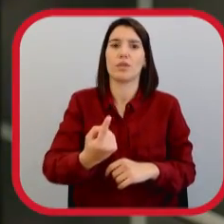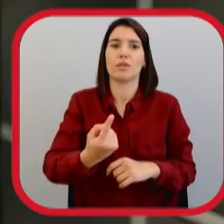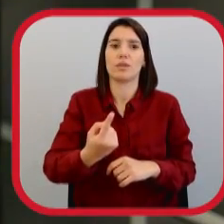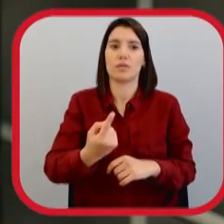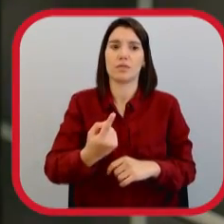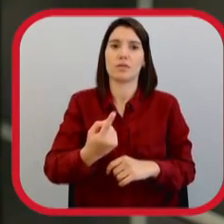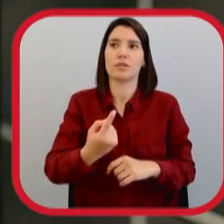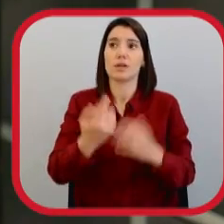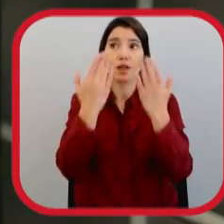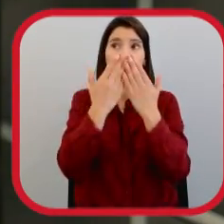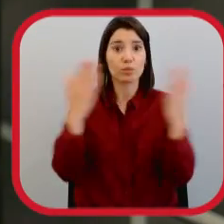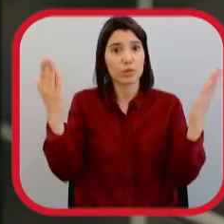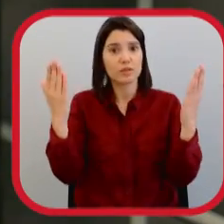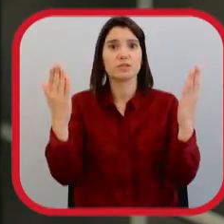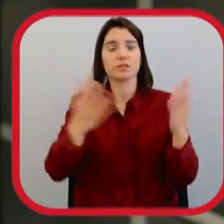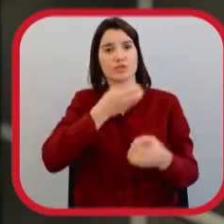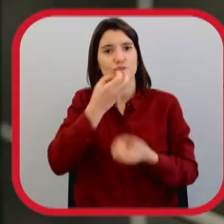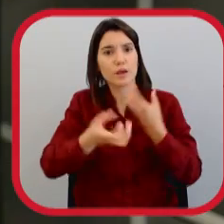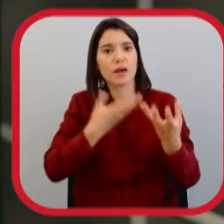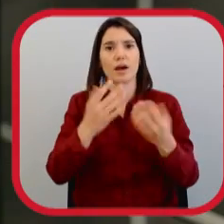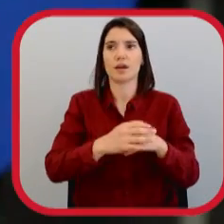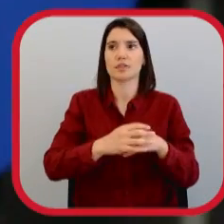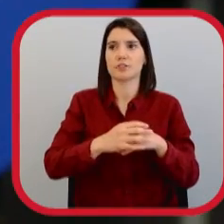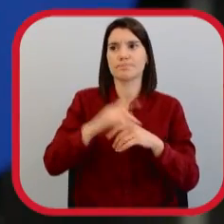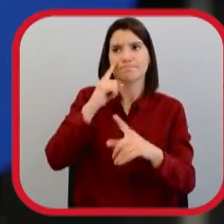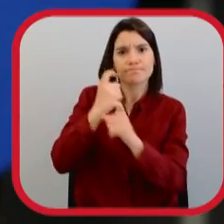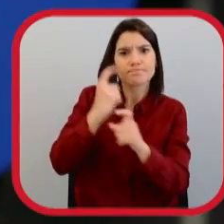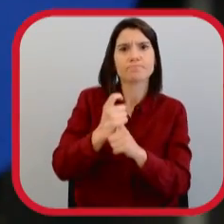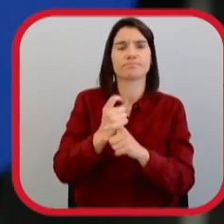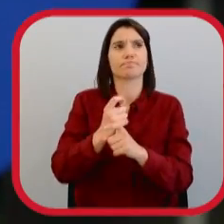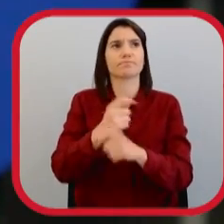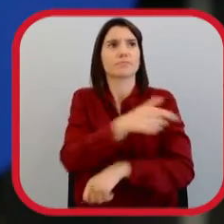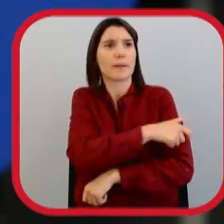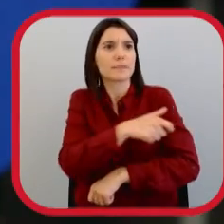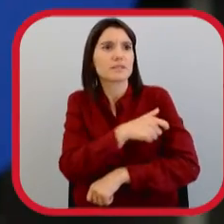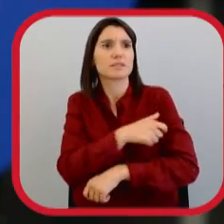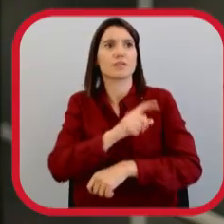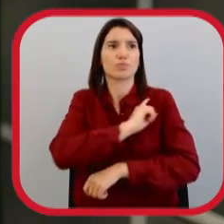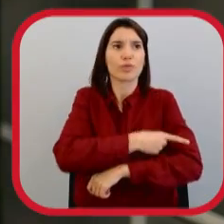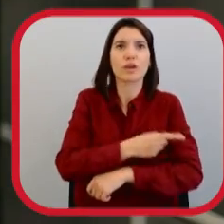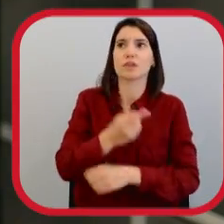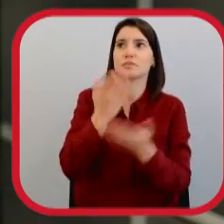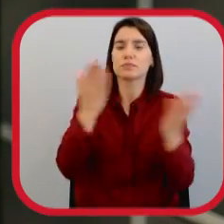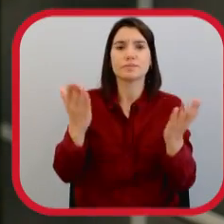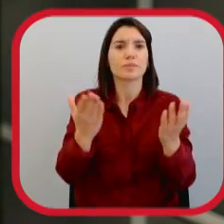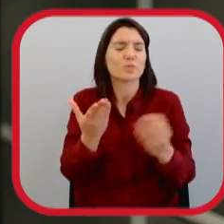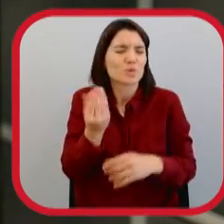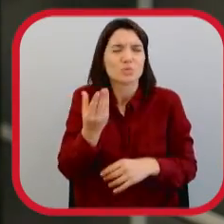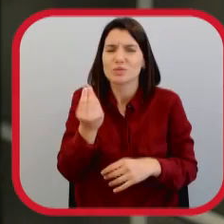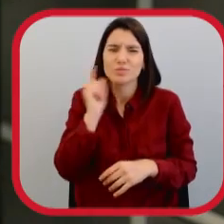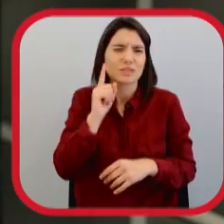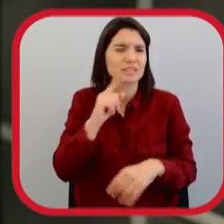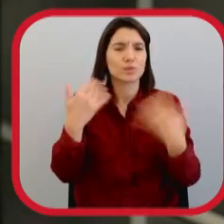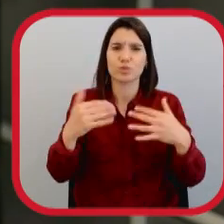falar de democracia, falar de escrutínio, falar de órgãos de soberania. Acho que é muito, muito,